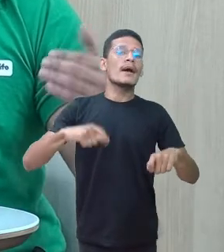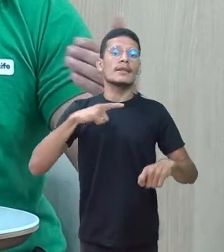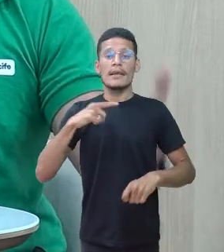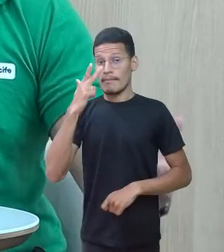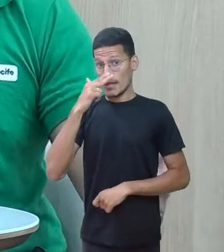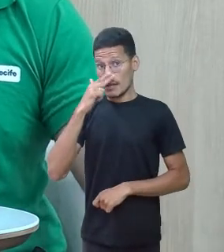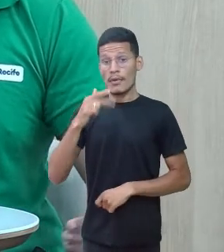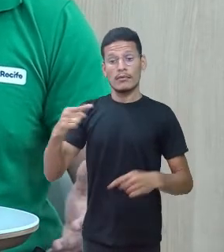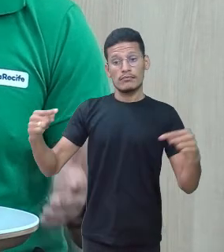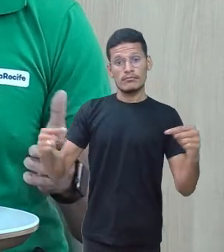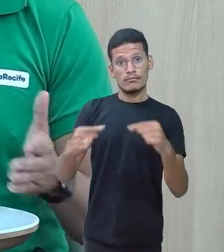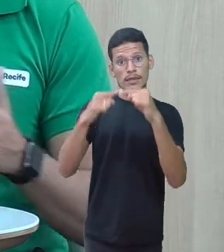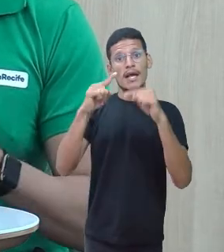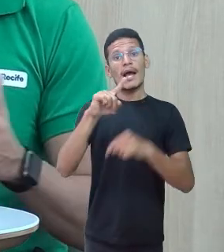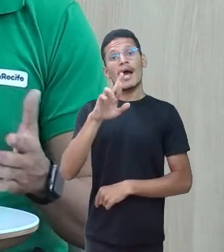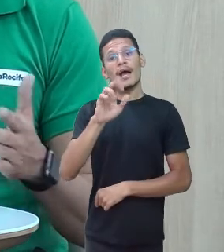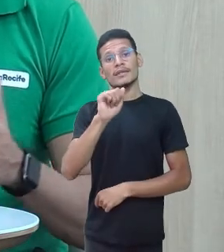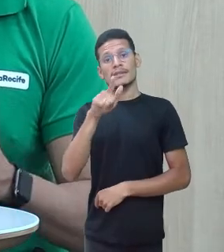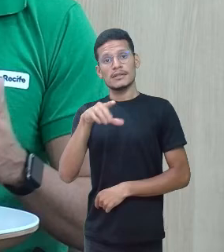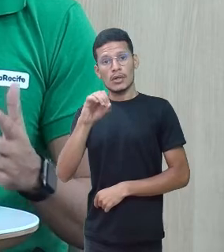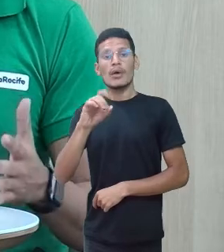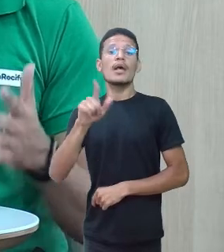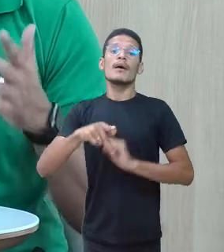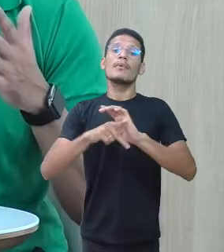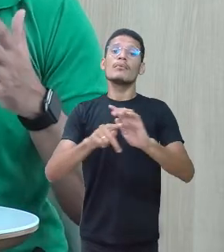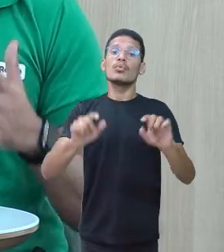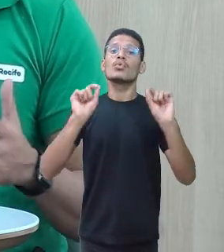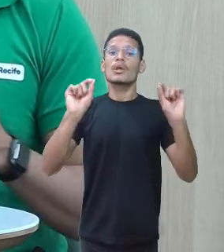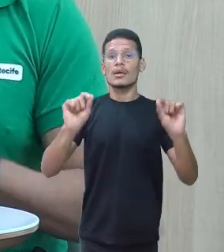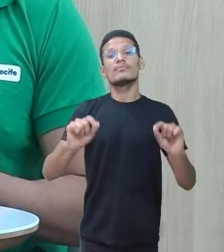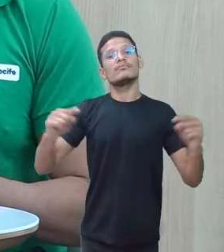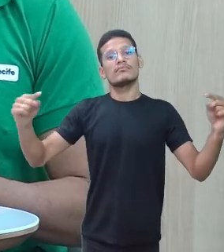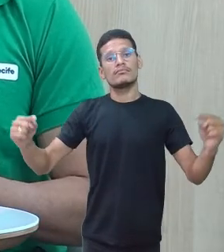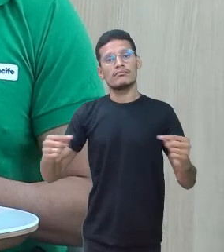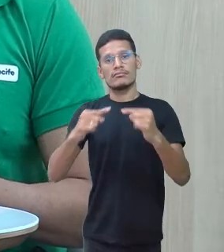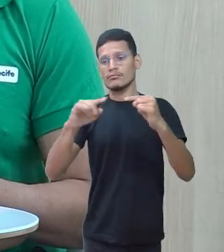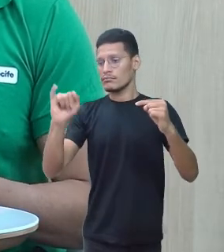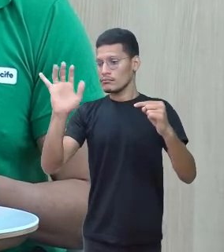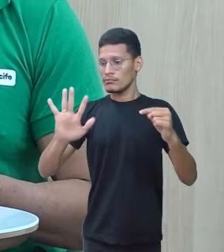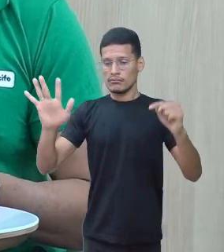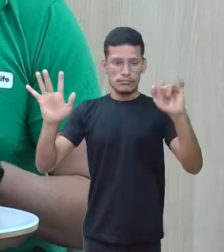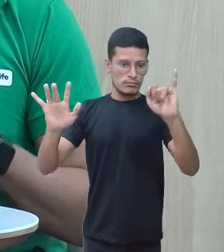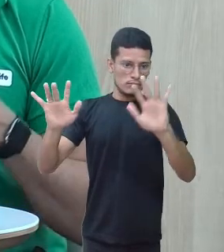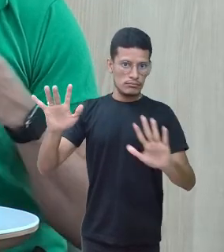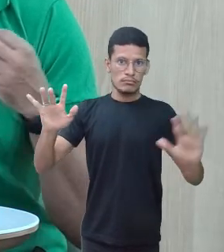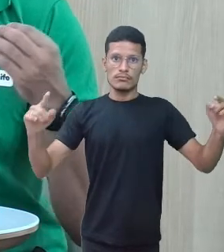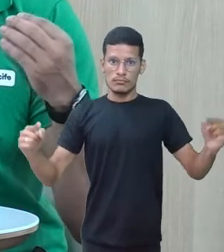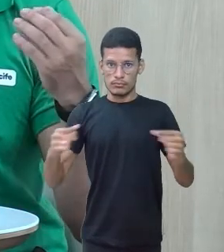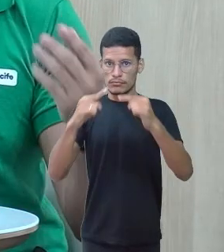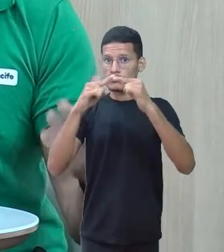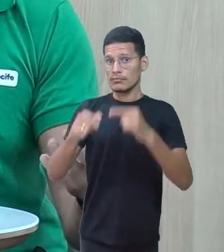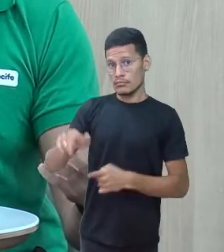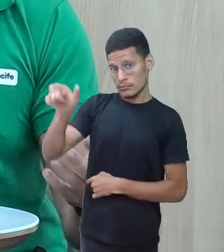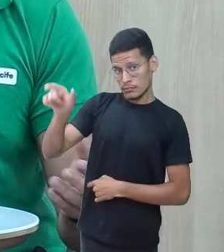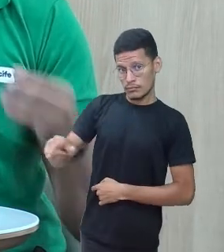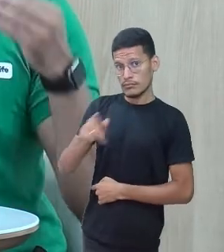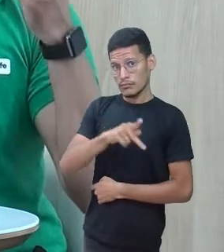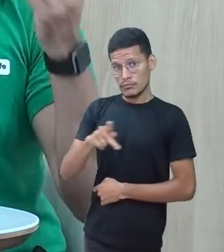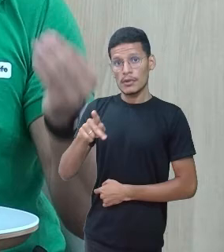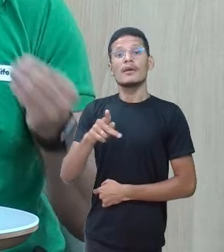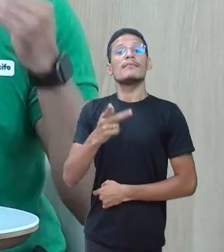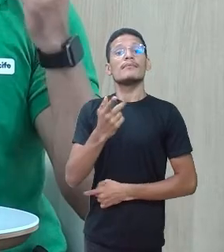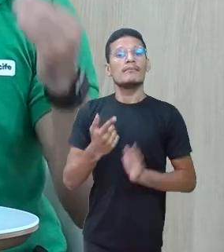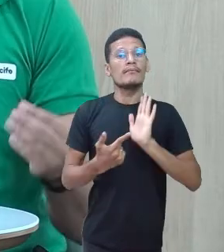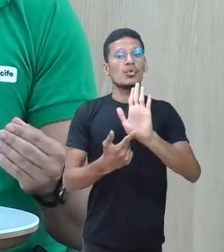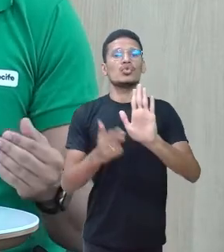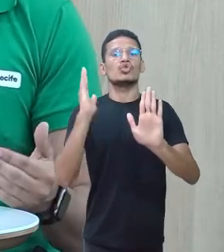razão de semelhança, essas figuras, elas são figuras semelhantes, certo? Então, Briane já mostrou para você aí como